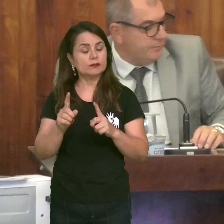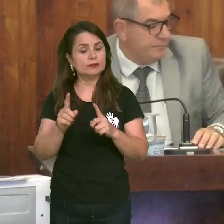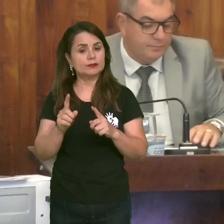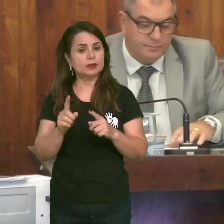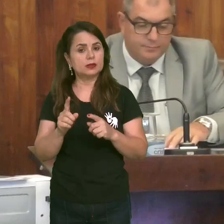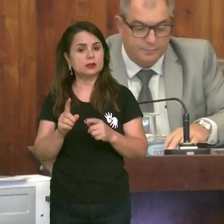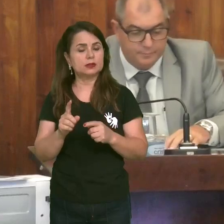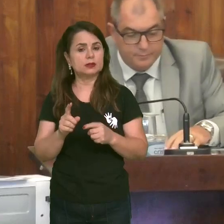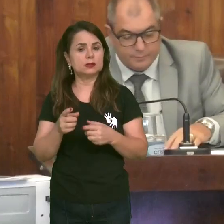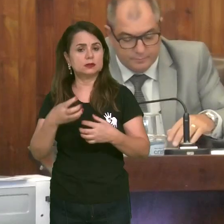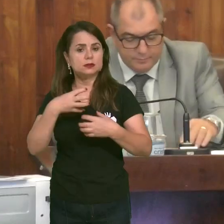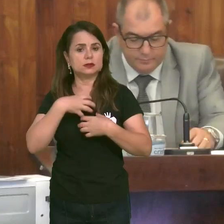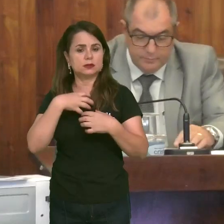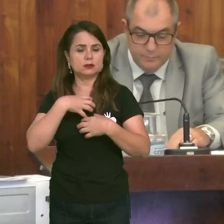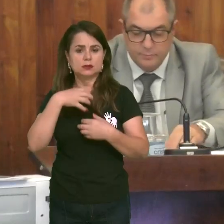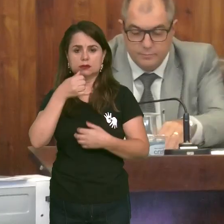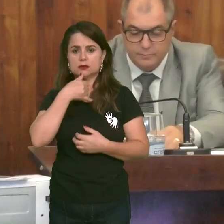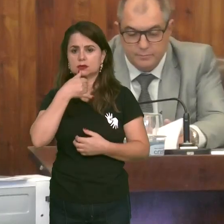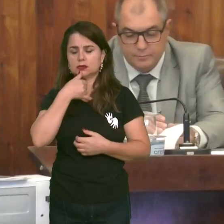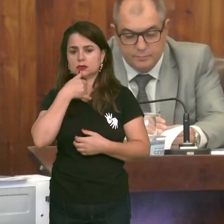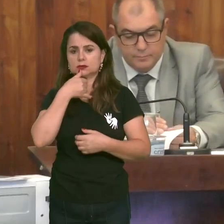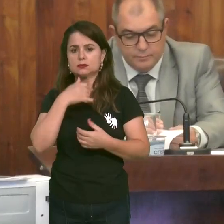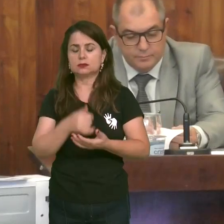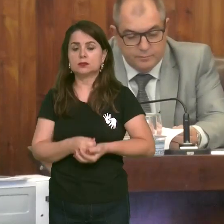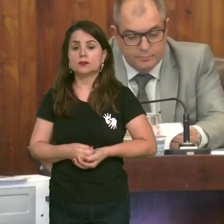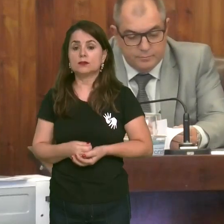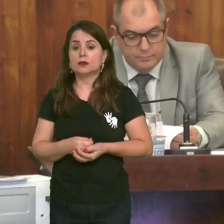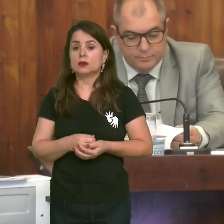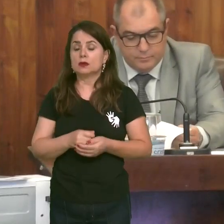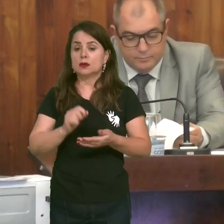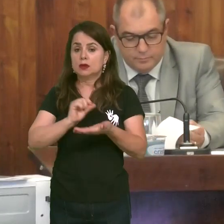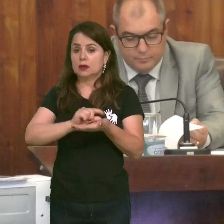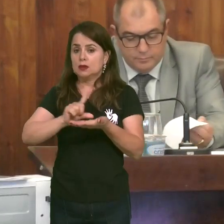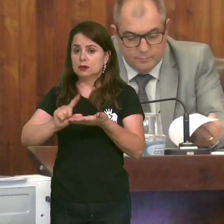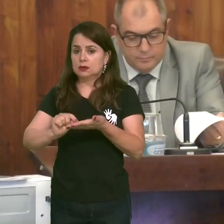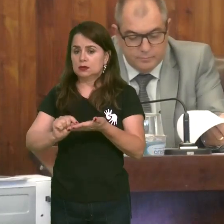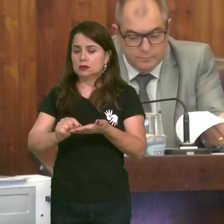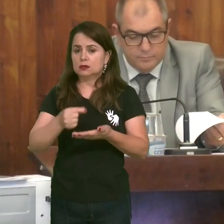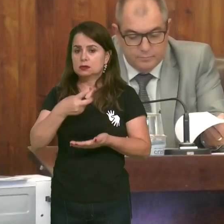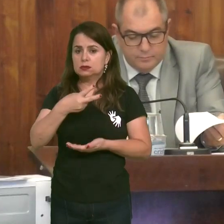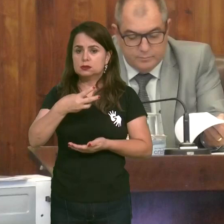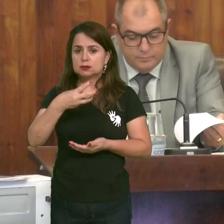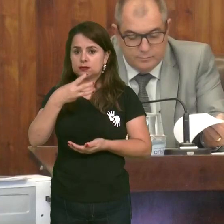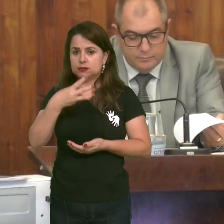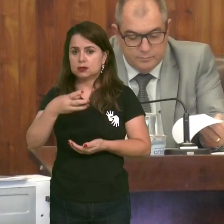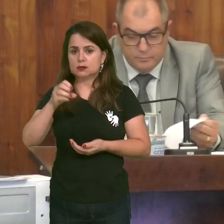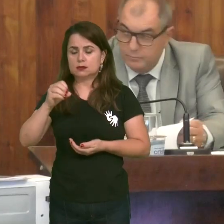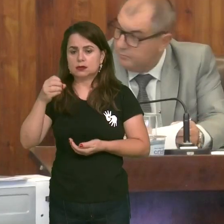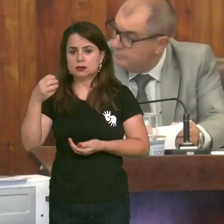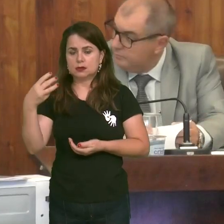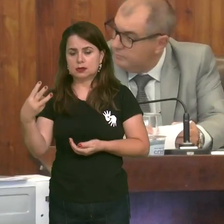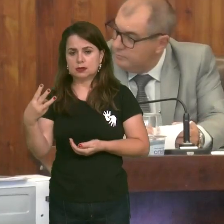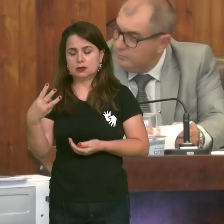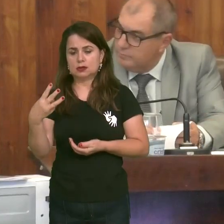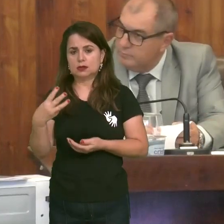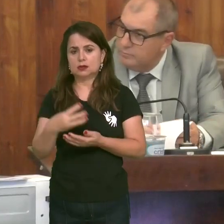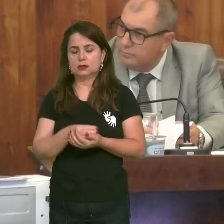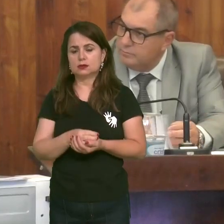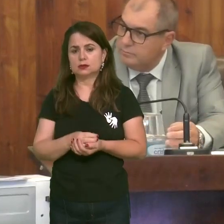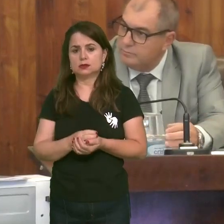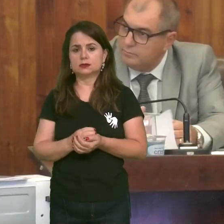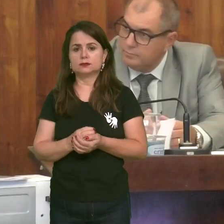são os requerimentos de pesar nos termos do artigo 103 do Regimento Interno contra os requerimentos de pesar de números 1925